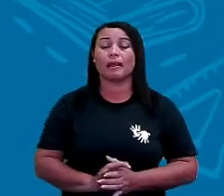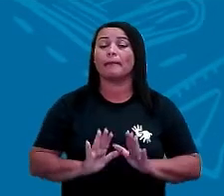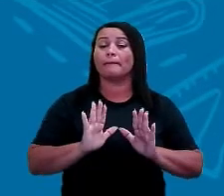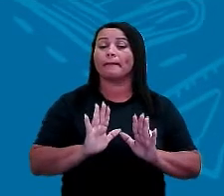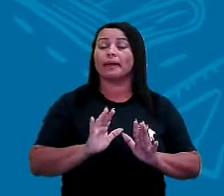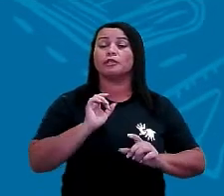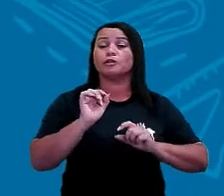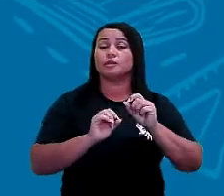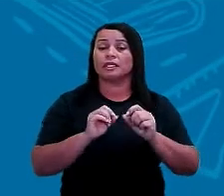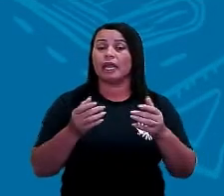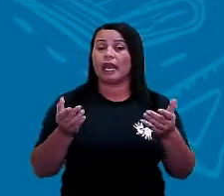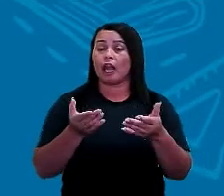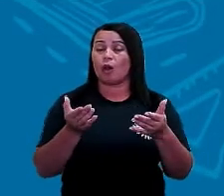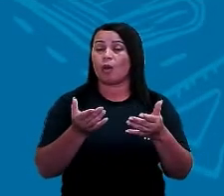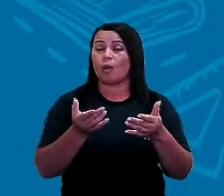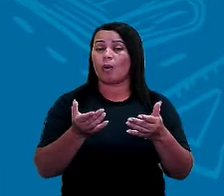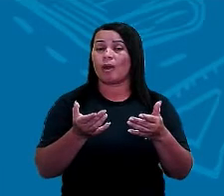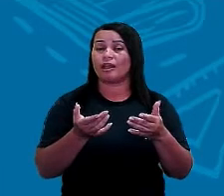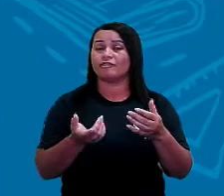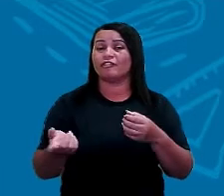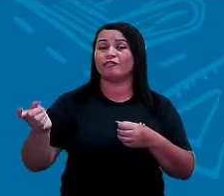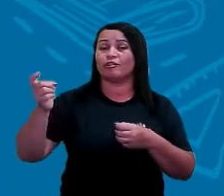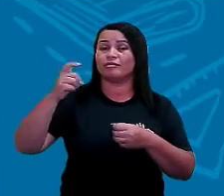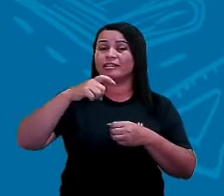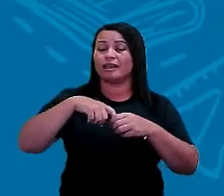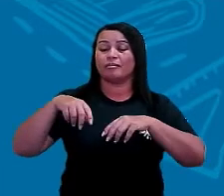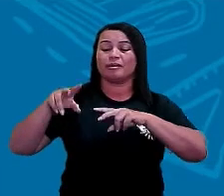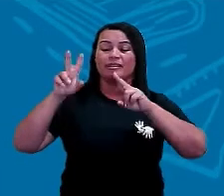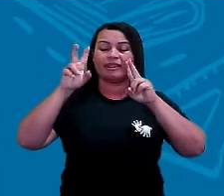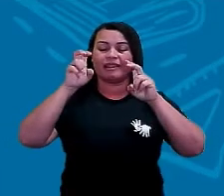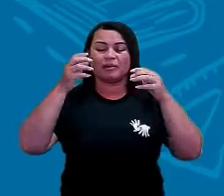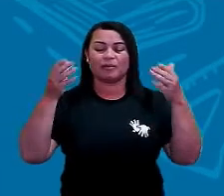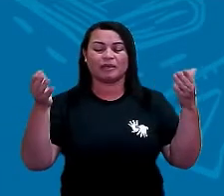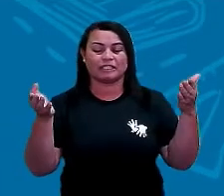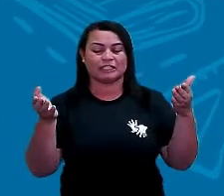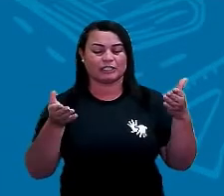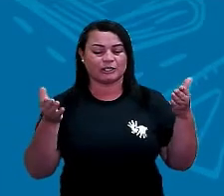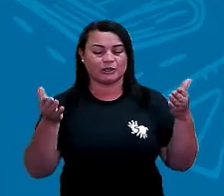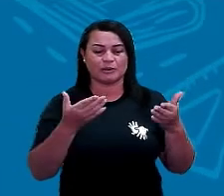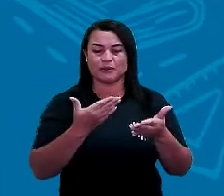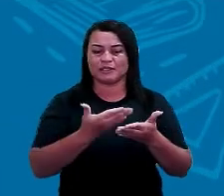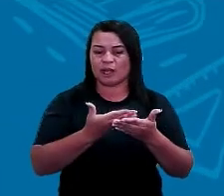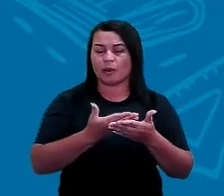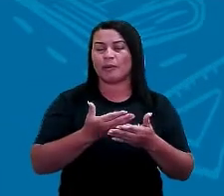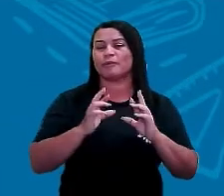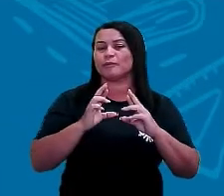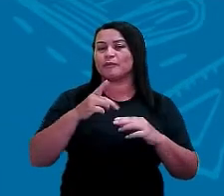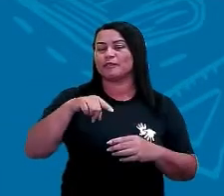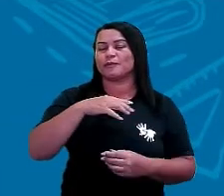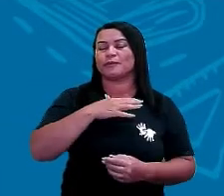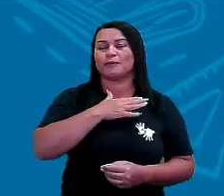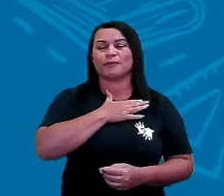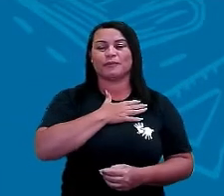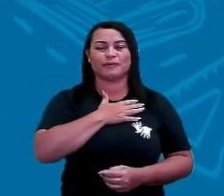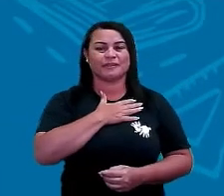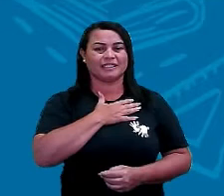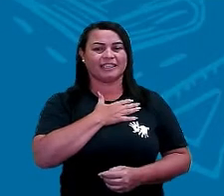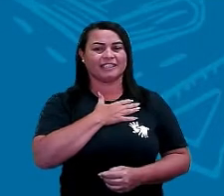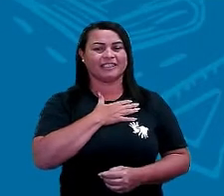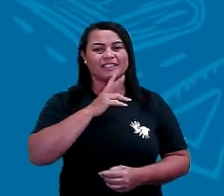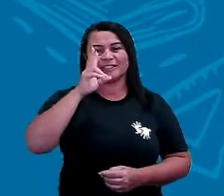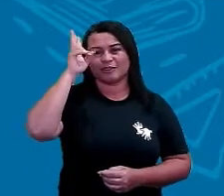a gente agora vai voltar para nosso tema de hoje, da nossa aula. Espero que vocês tenham gostado da nossa história do